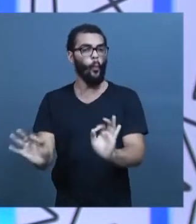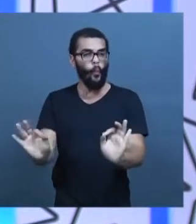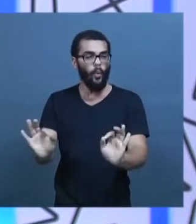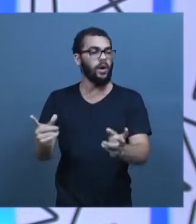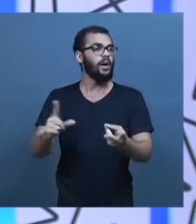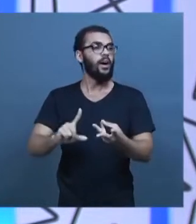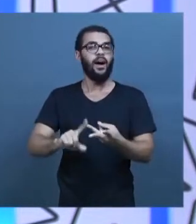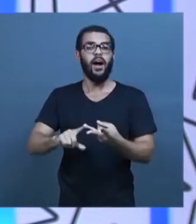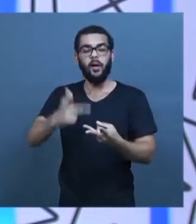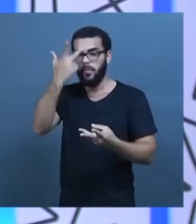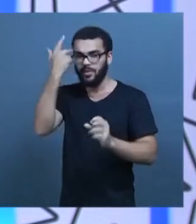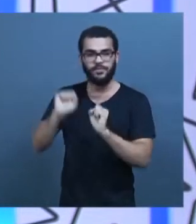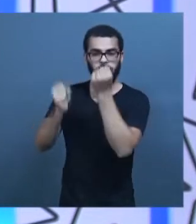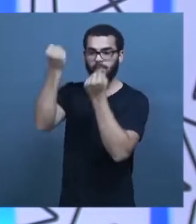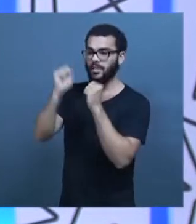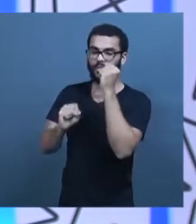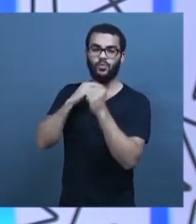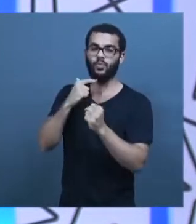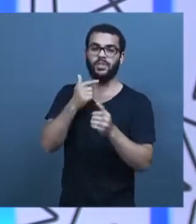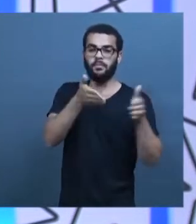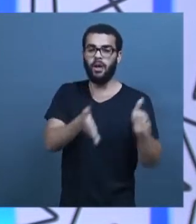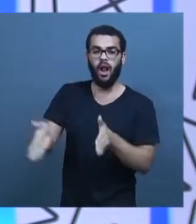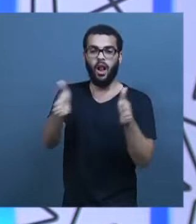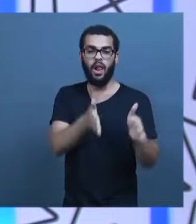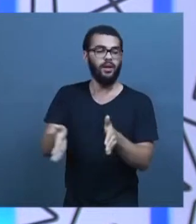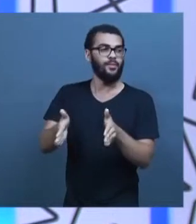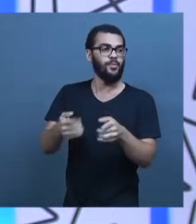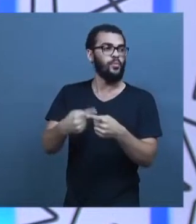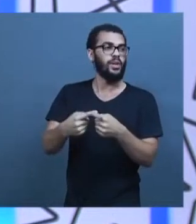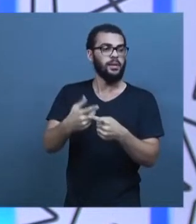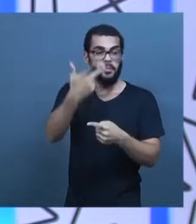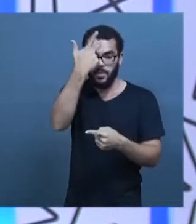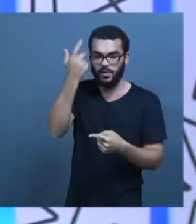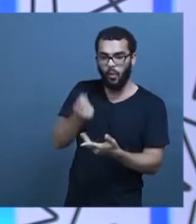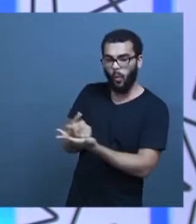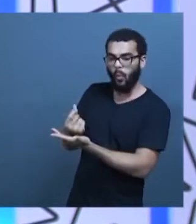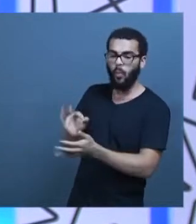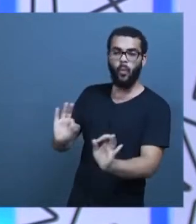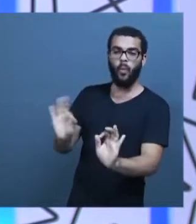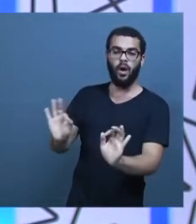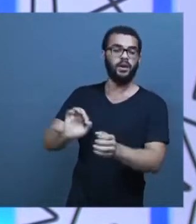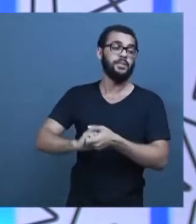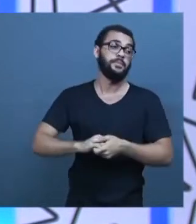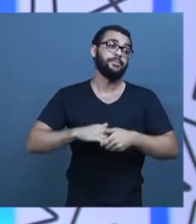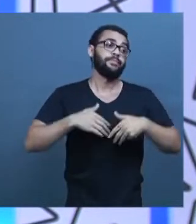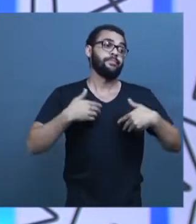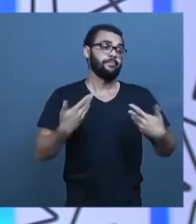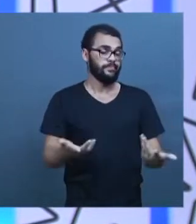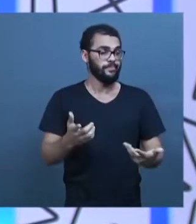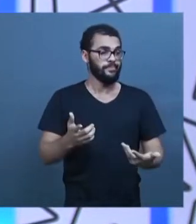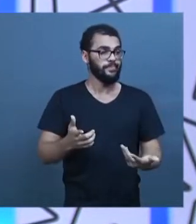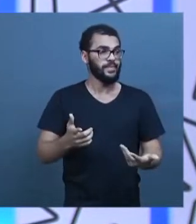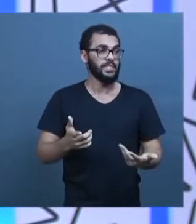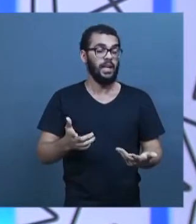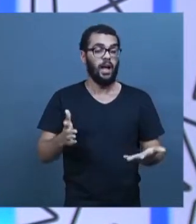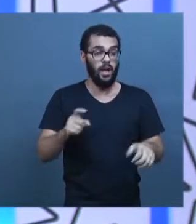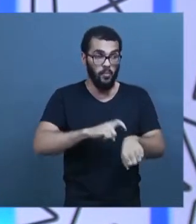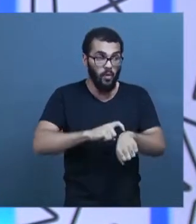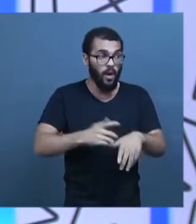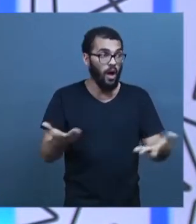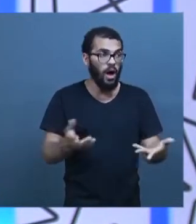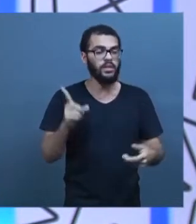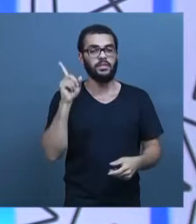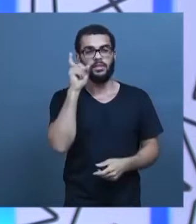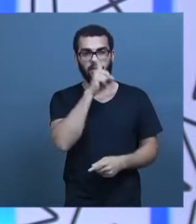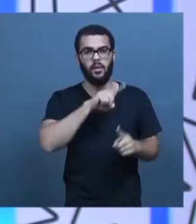adianta produzir, porque você não vai vender e tudo isso. Mas é um cenário difícil, mas temos realmente